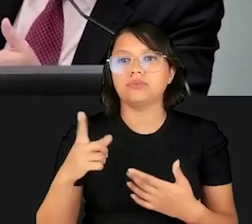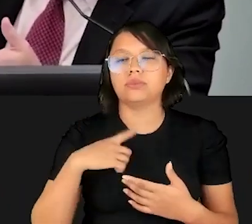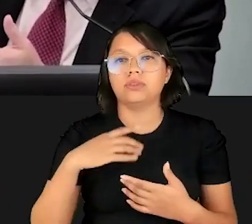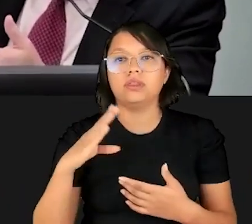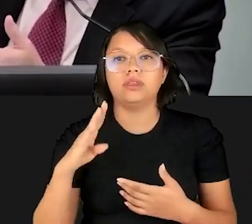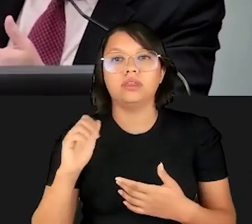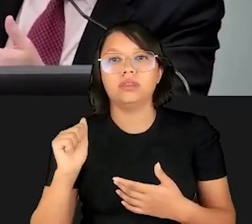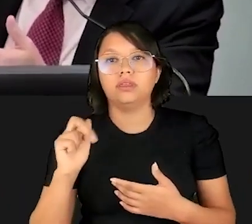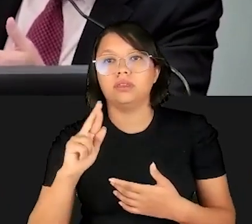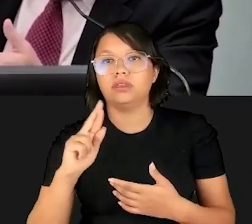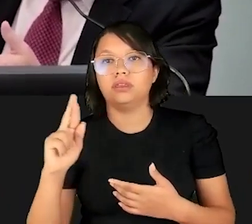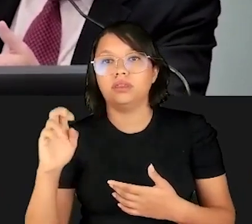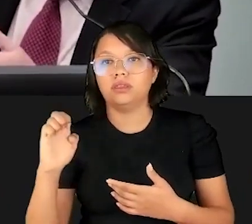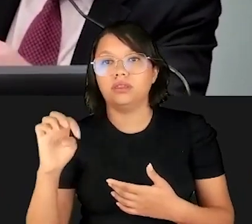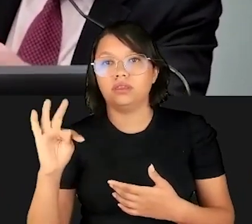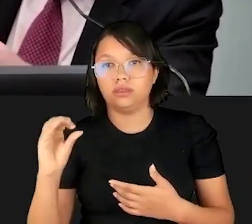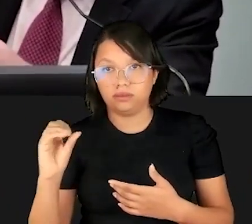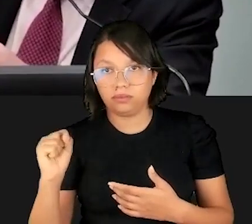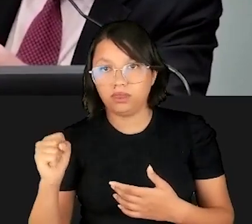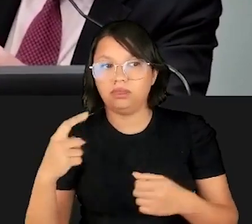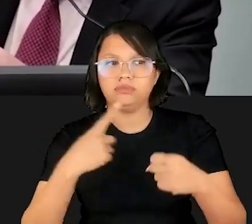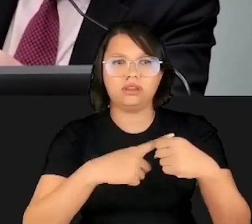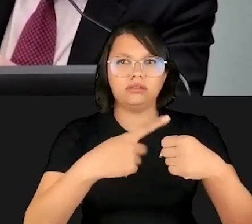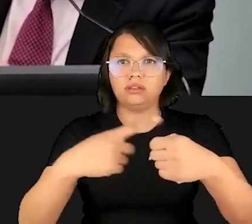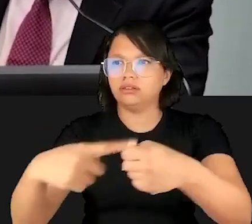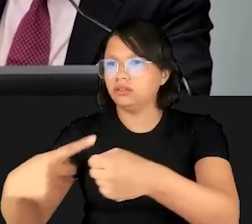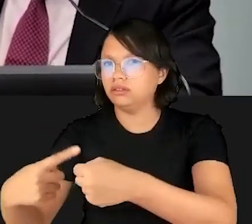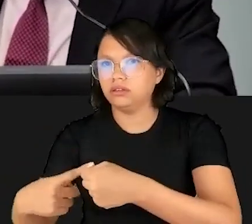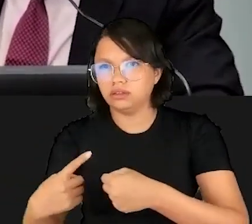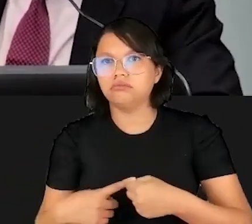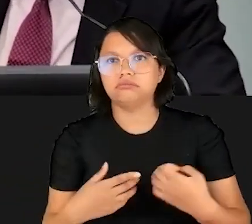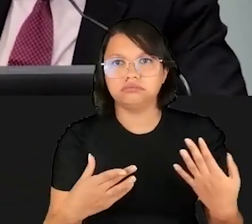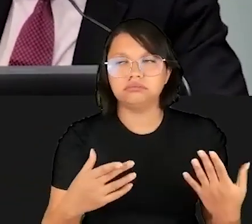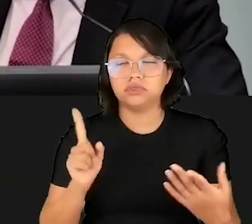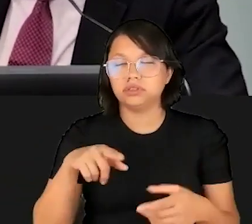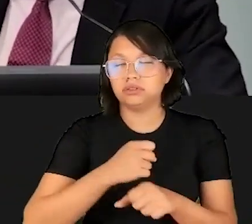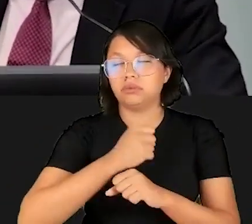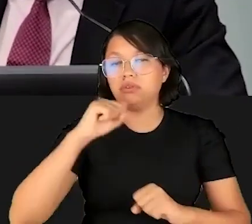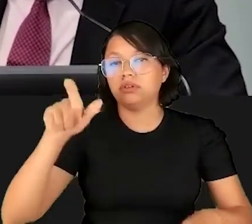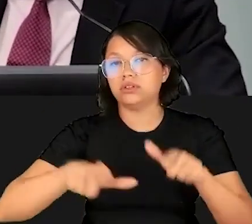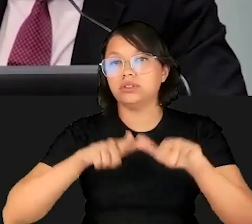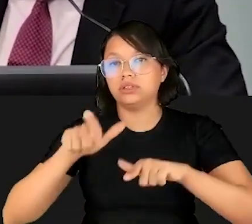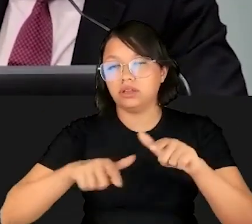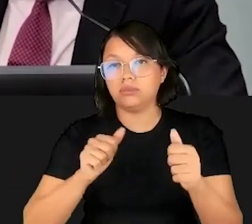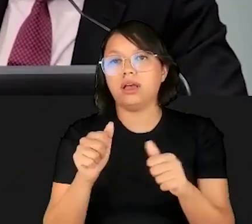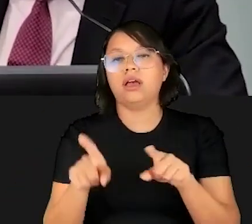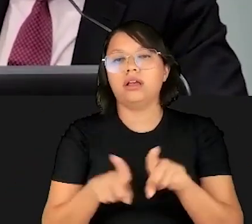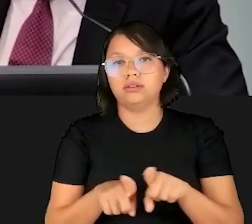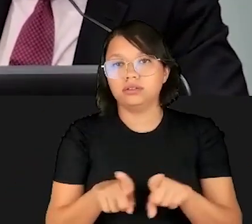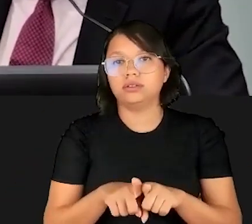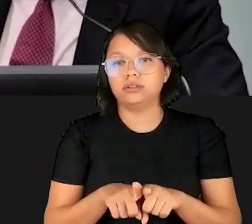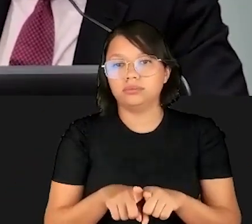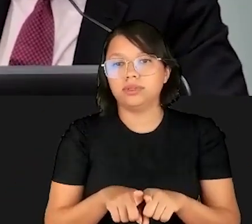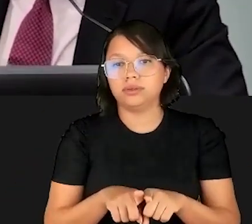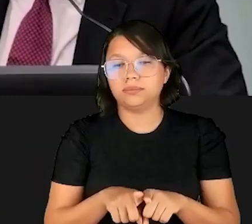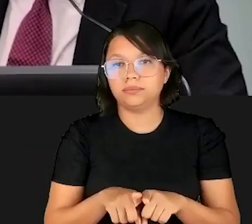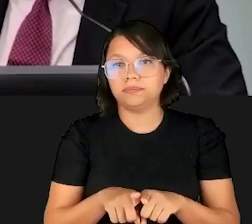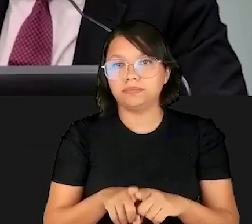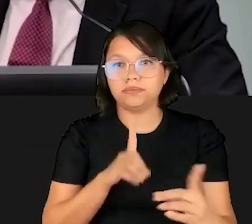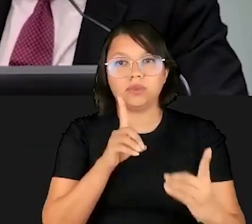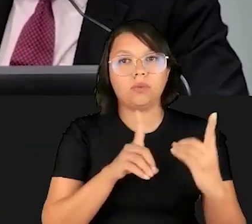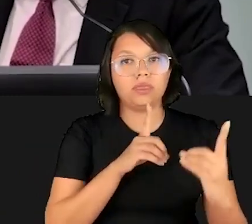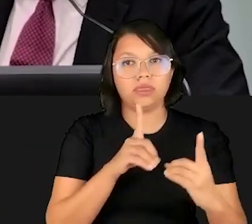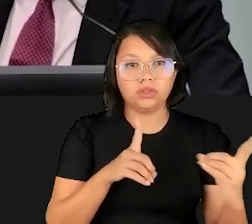Barretos, você tem Jaú, você tem outras unidades que são grandes e que trabalham também como prestadores da